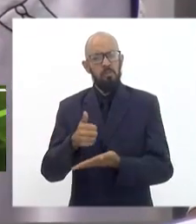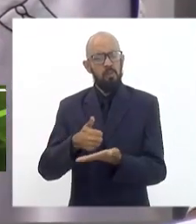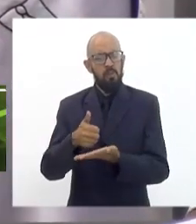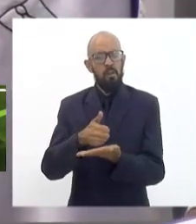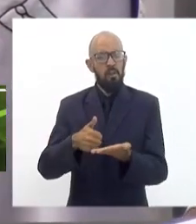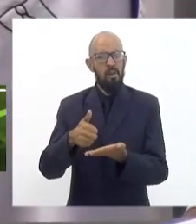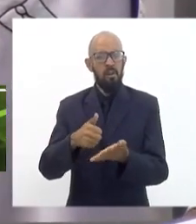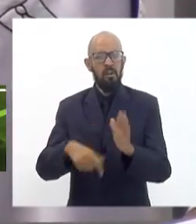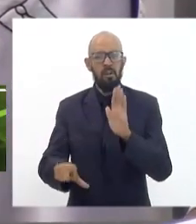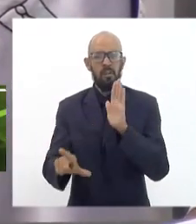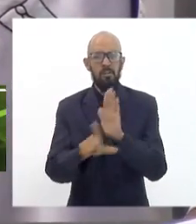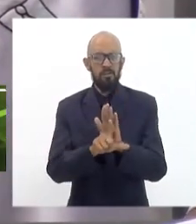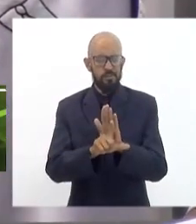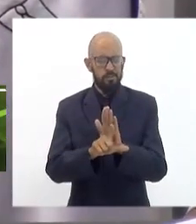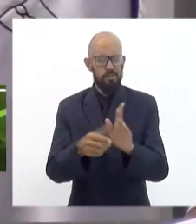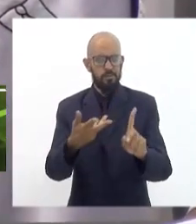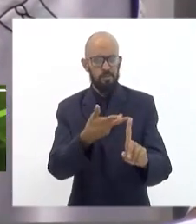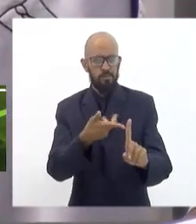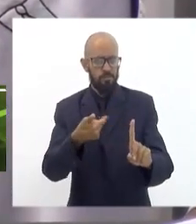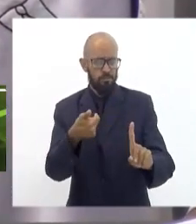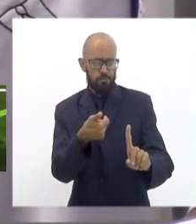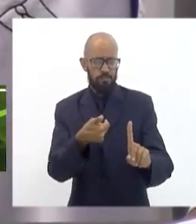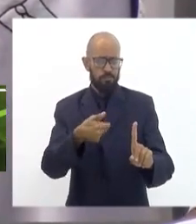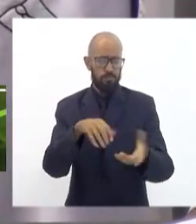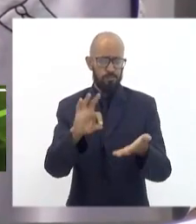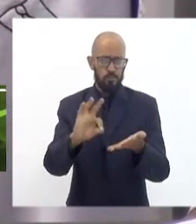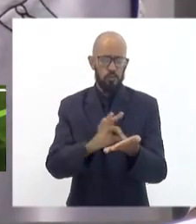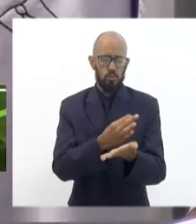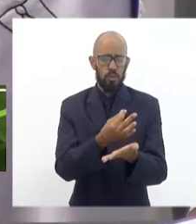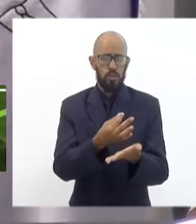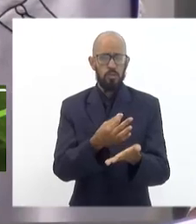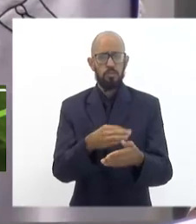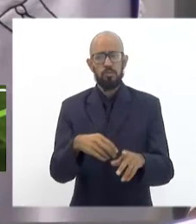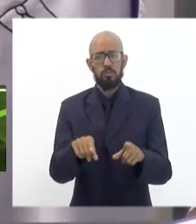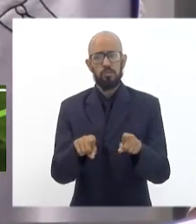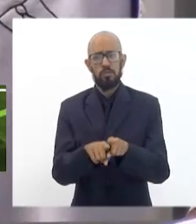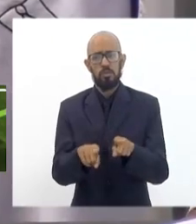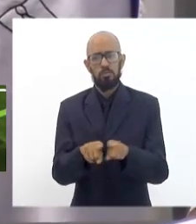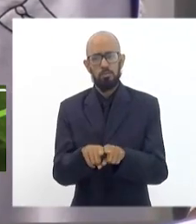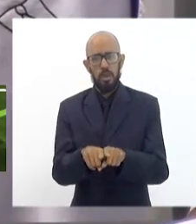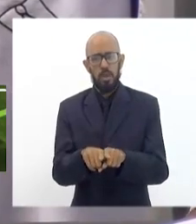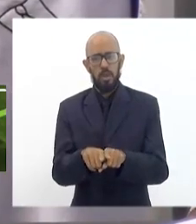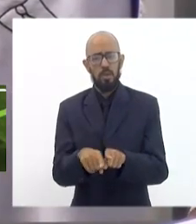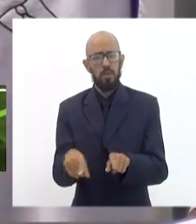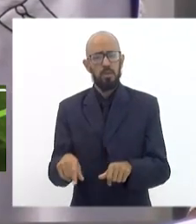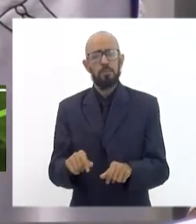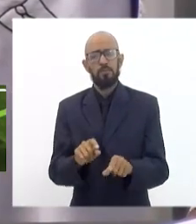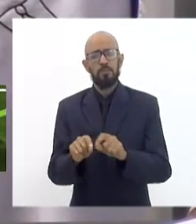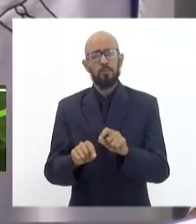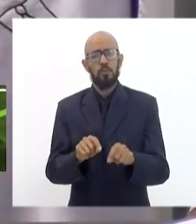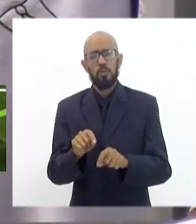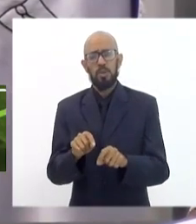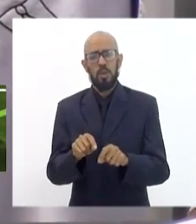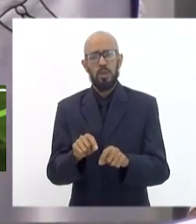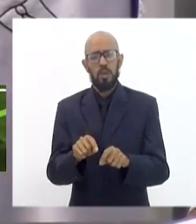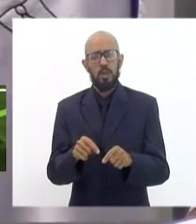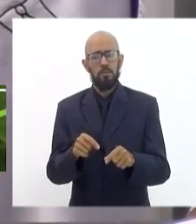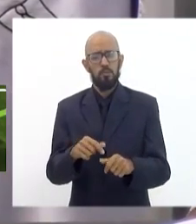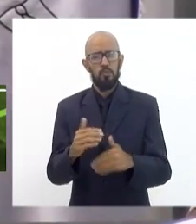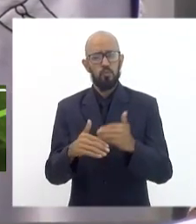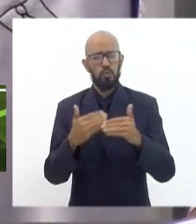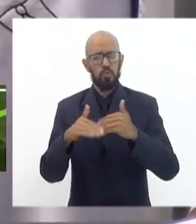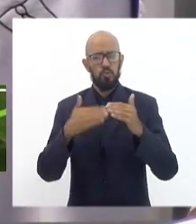legais e de mérito das contratações e fisicamente os